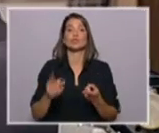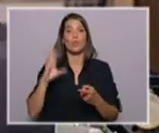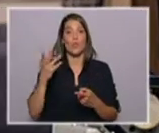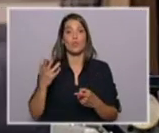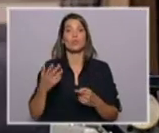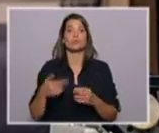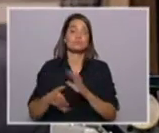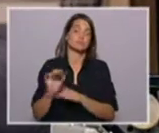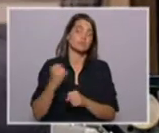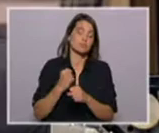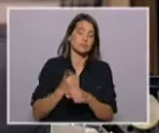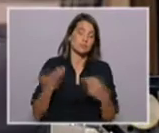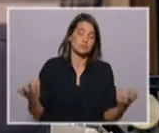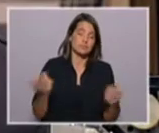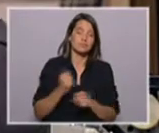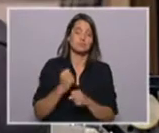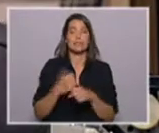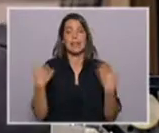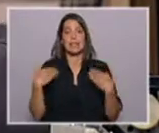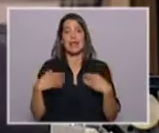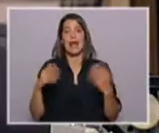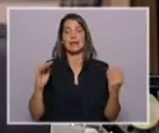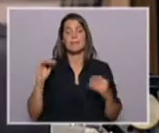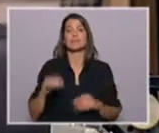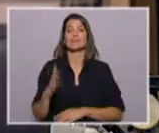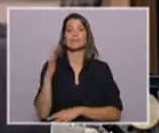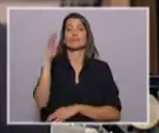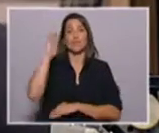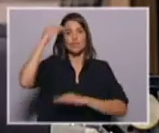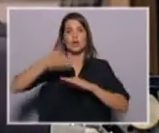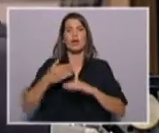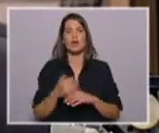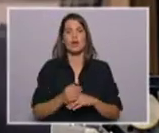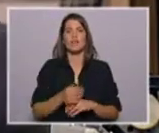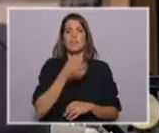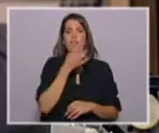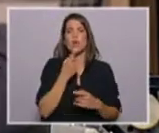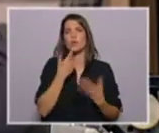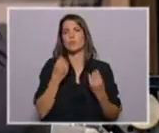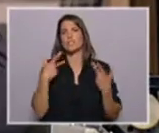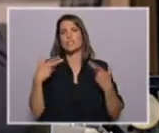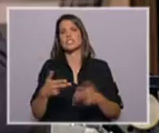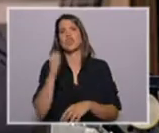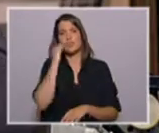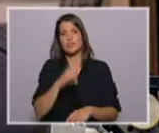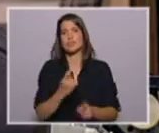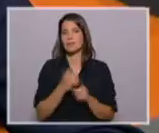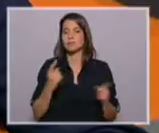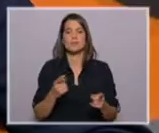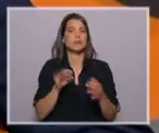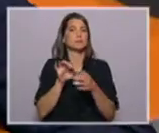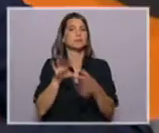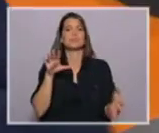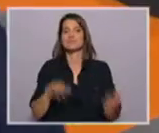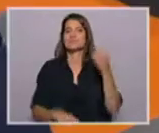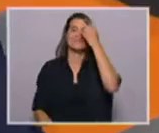para trabalhar, no fundo, era o trabalho deles, treinar para ser astronautas, fartaram-se de falar e de fazer críticas ao filme. E, portanto, é outra história particular. Que não era a mesma realidade,